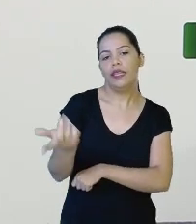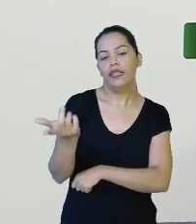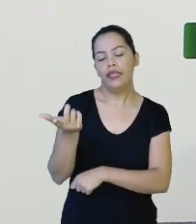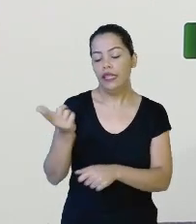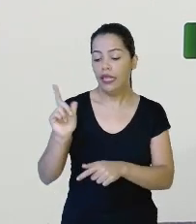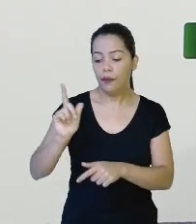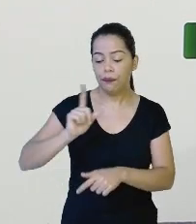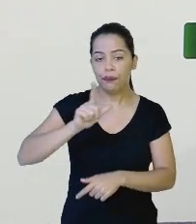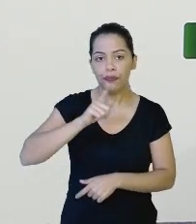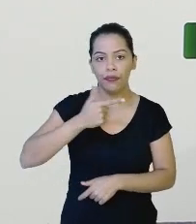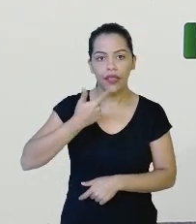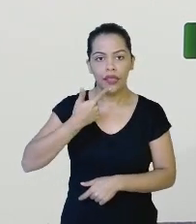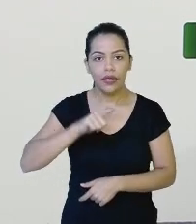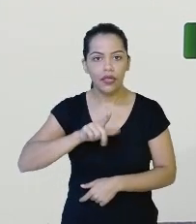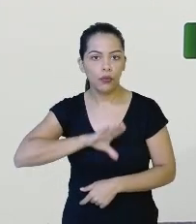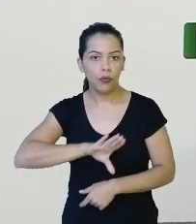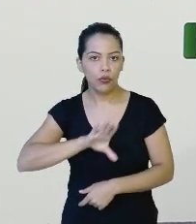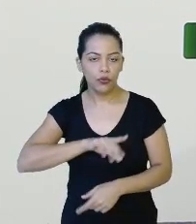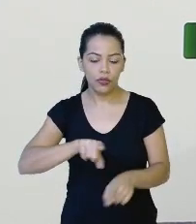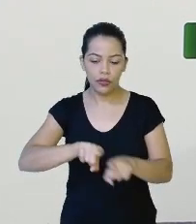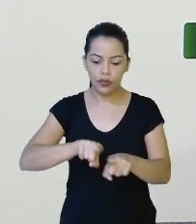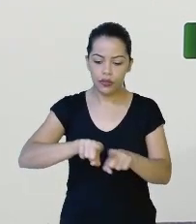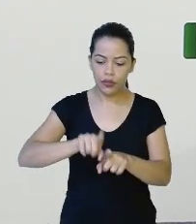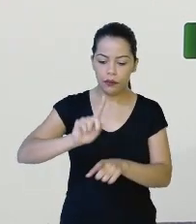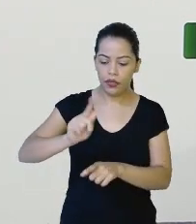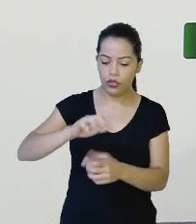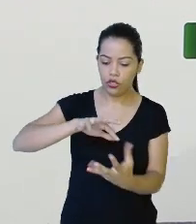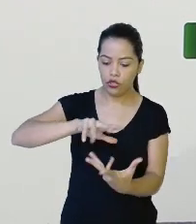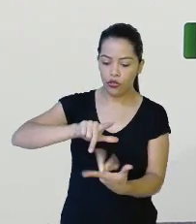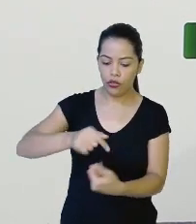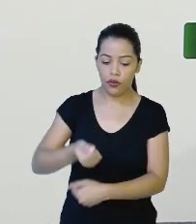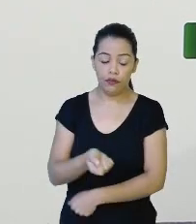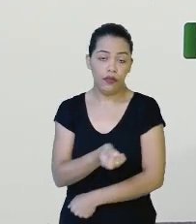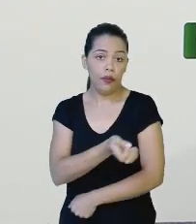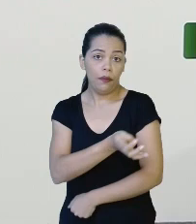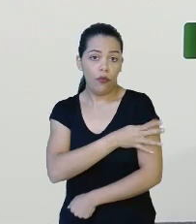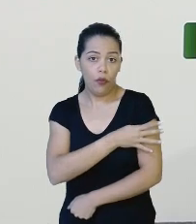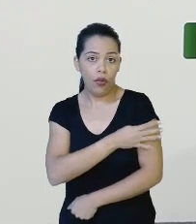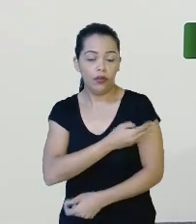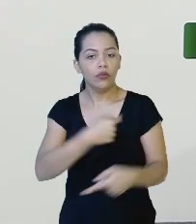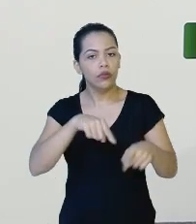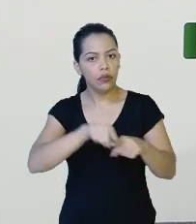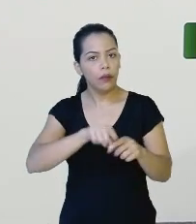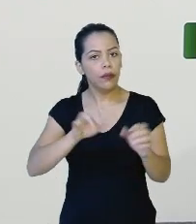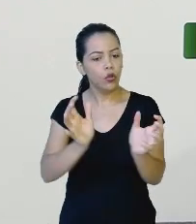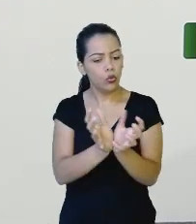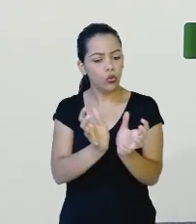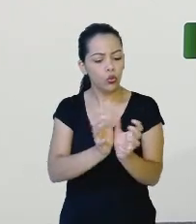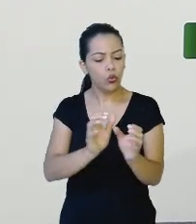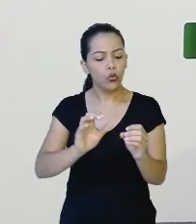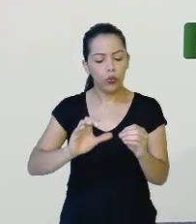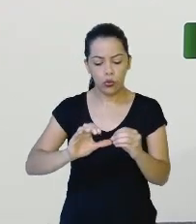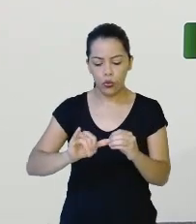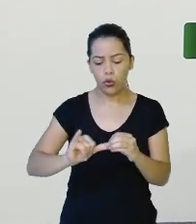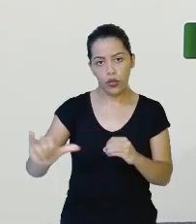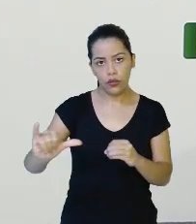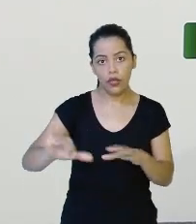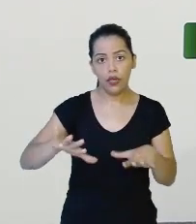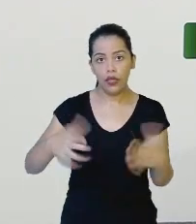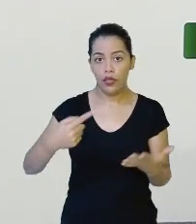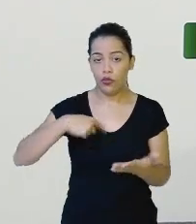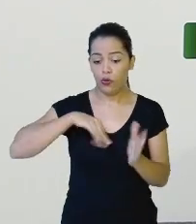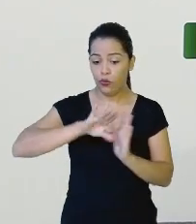Acelera. E hoje a nossa aula de Geografia. Vamos falar sobre um conteúdo, como sempre, né,